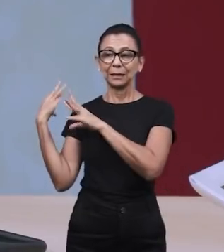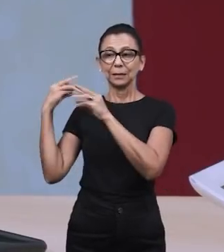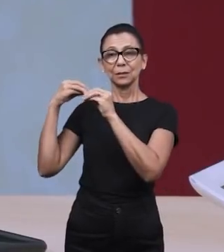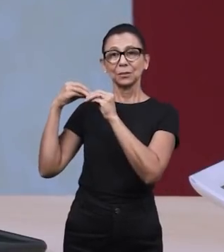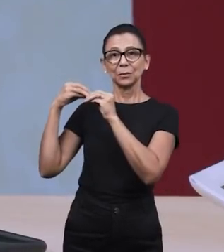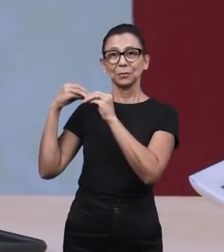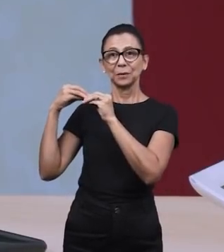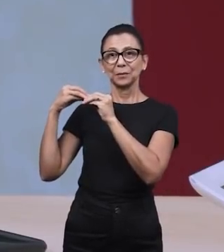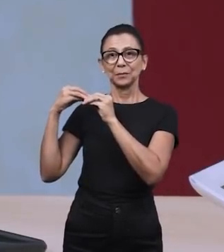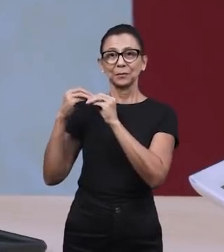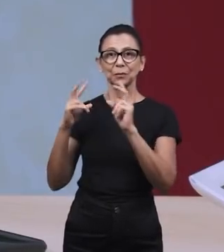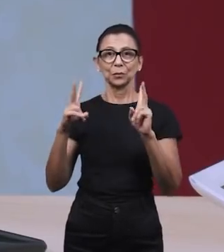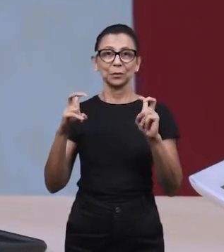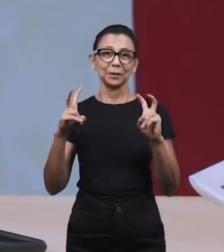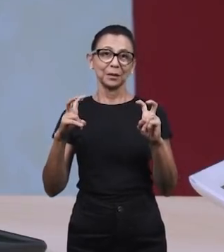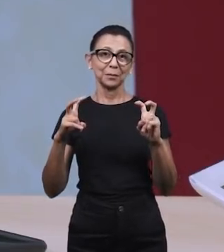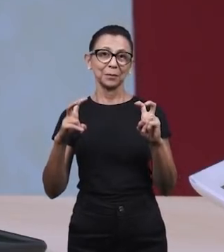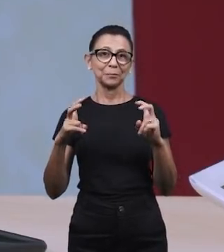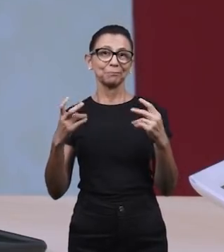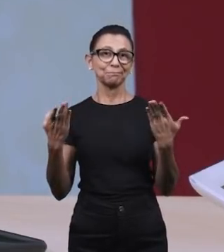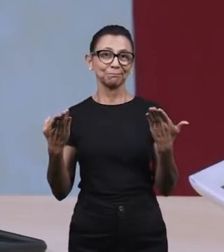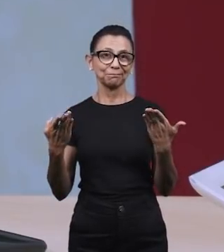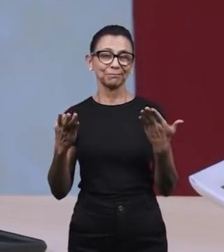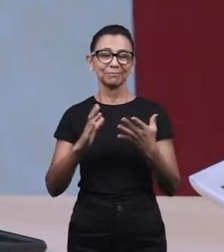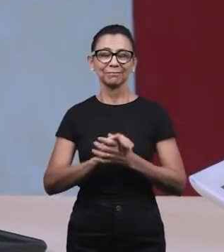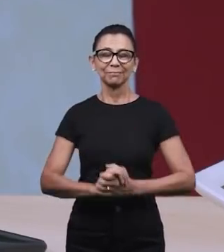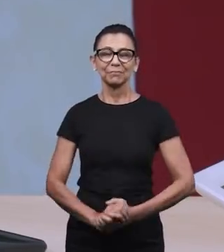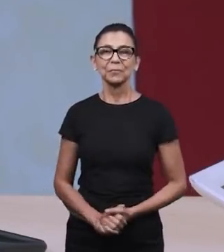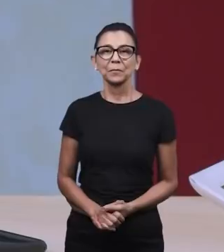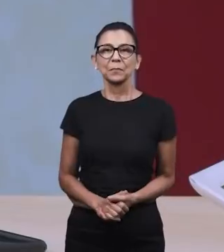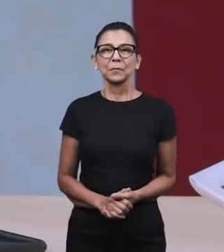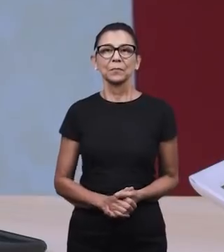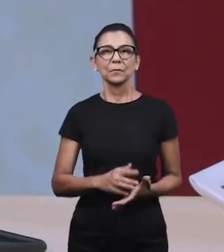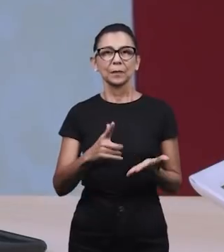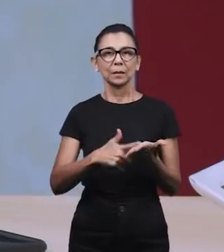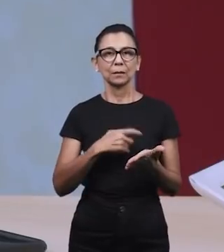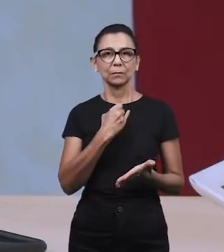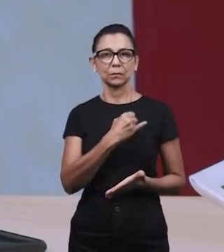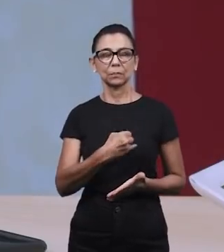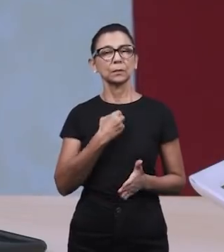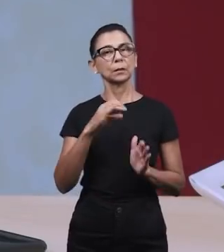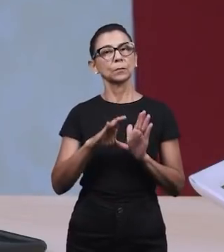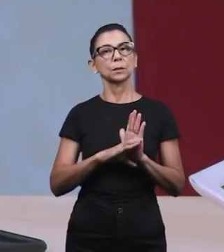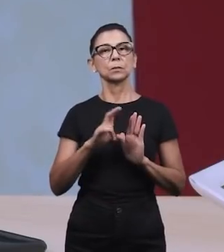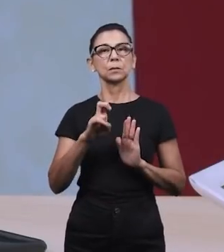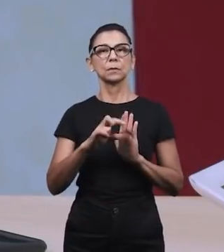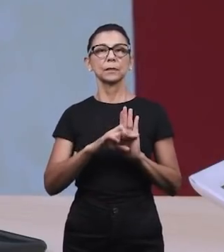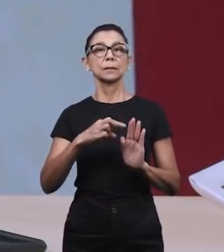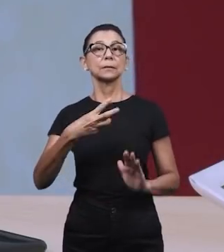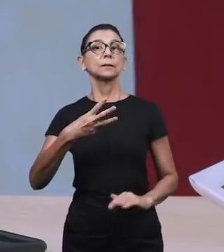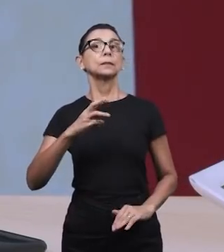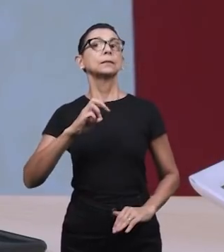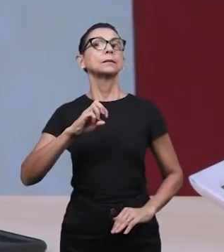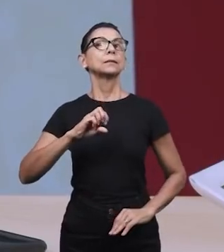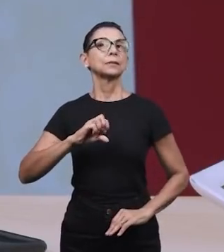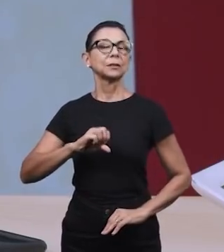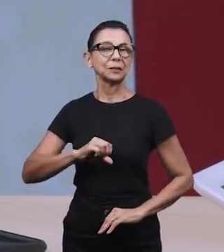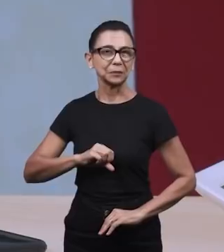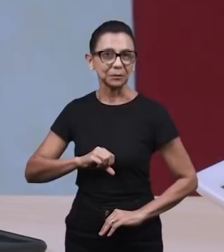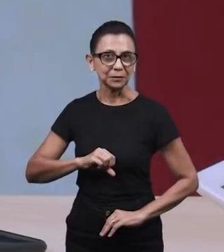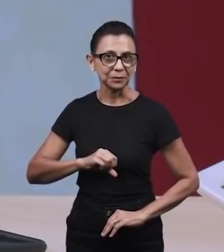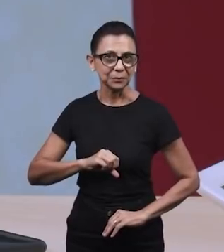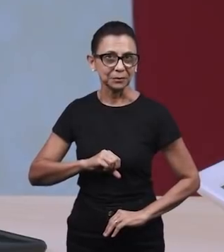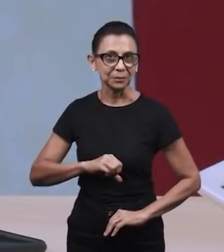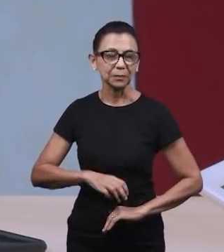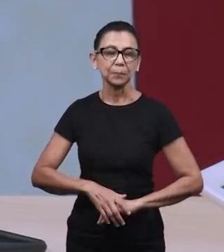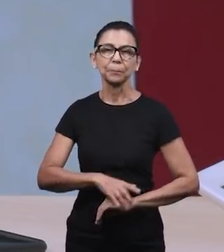sobre isso, o tema que nós vamos abordar. E é um texto que se encontra no Evangelho de João, capítulo 5, verso 39, e que